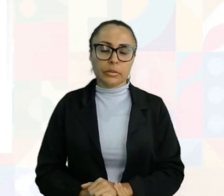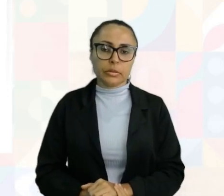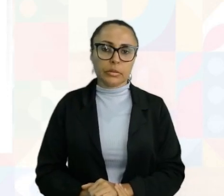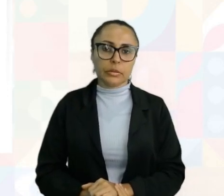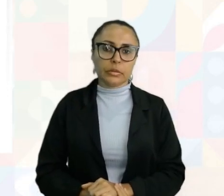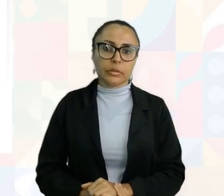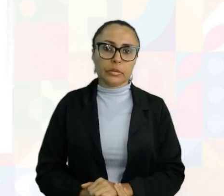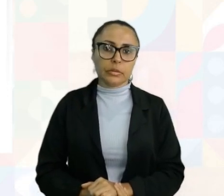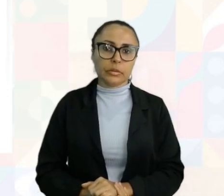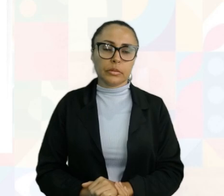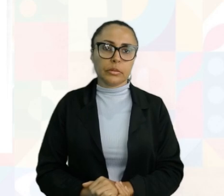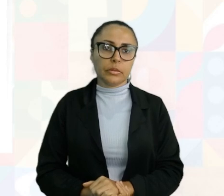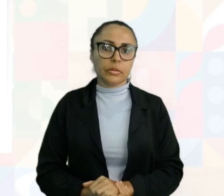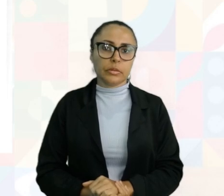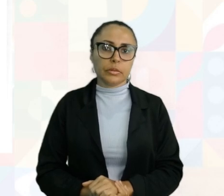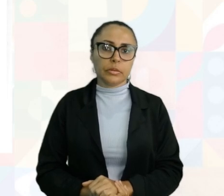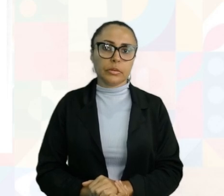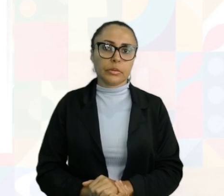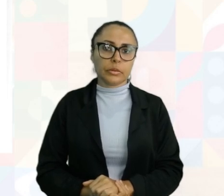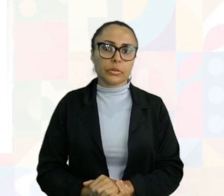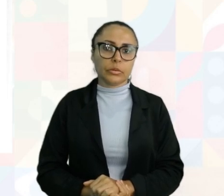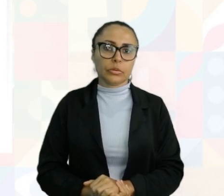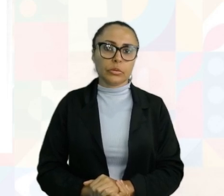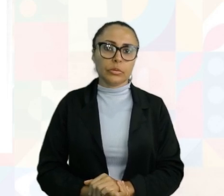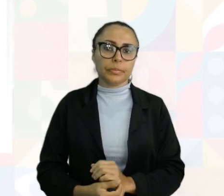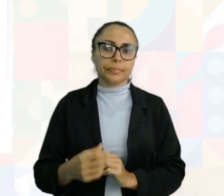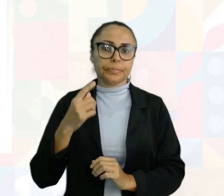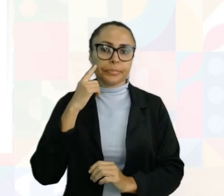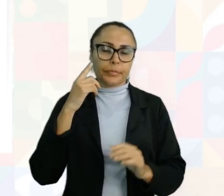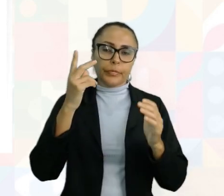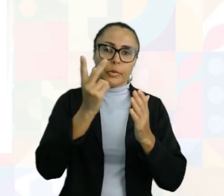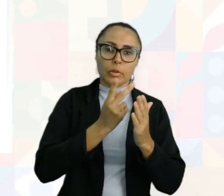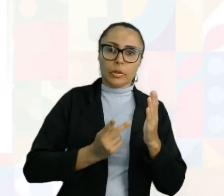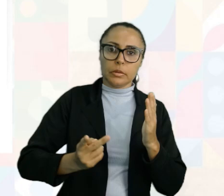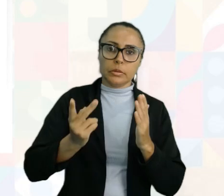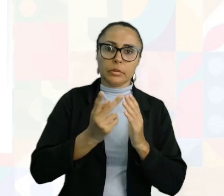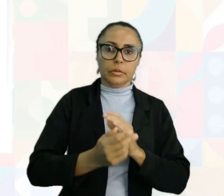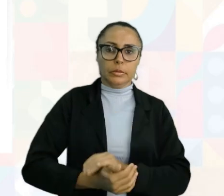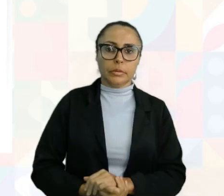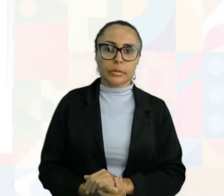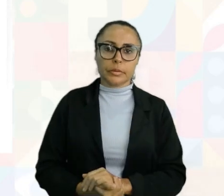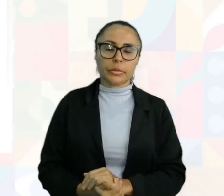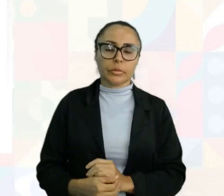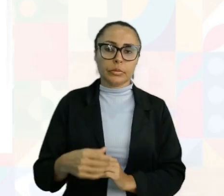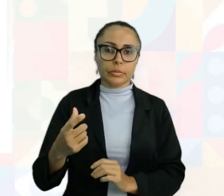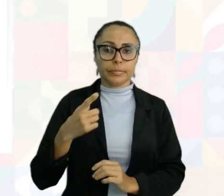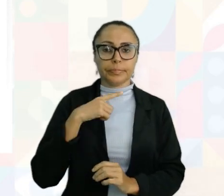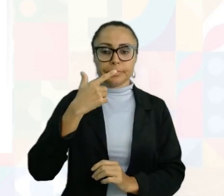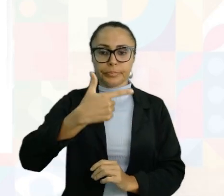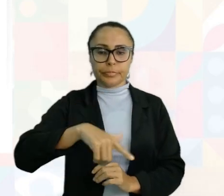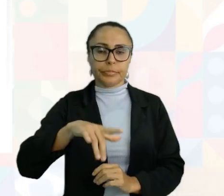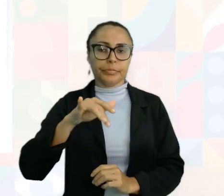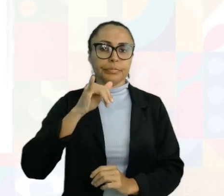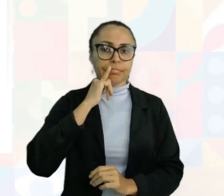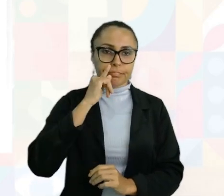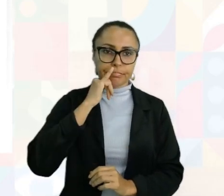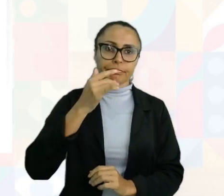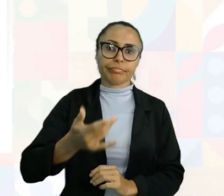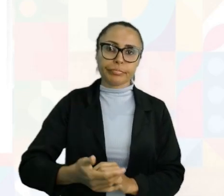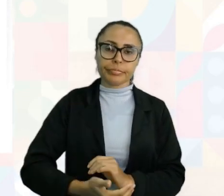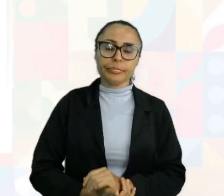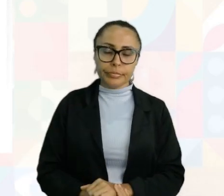perspectiva que dá a ilusão exatamente de um desenho tridimensional. Então a gente tem aqui um outro exemplo bastante interessante,